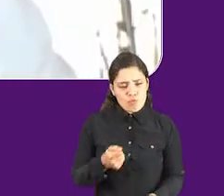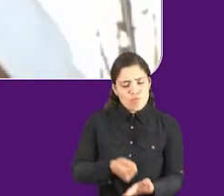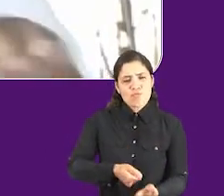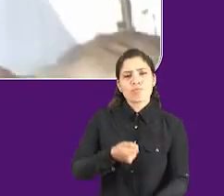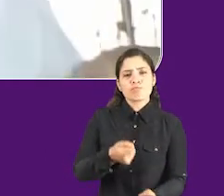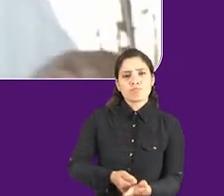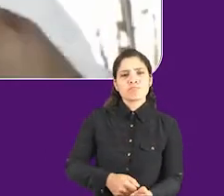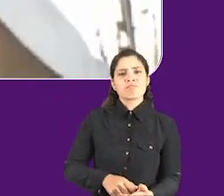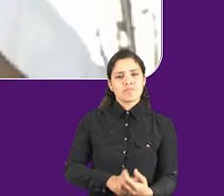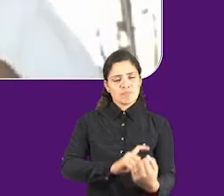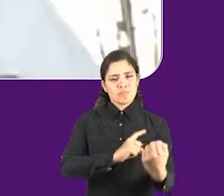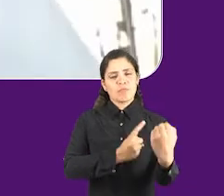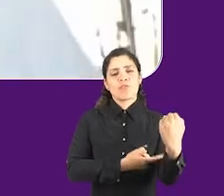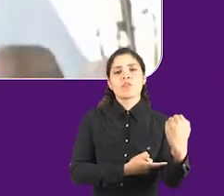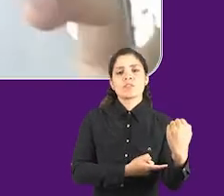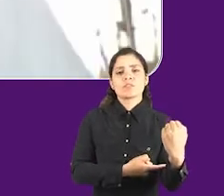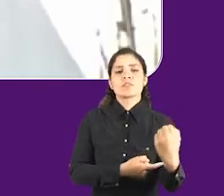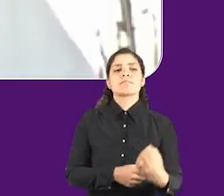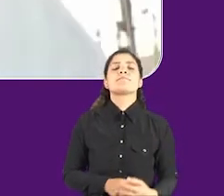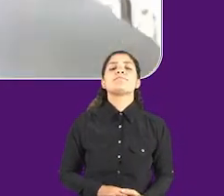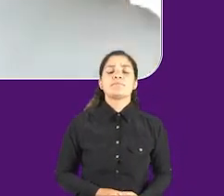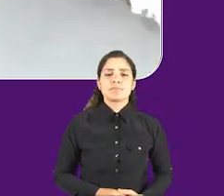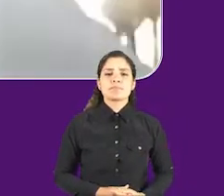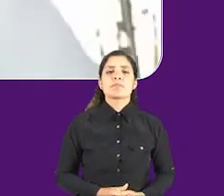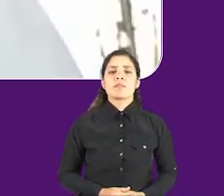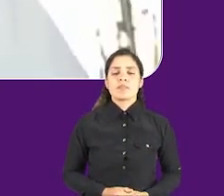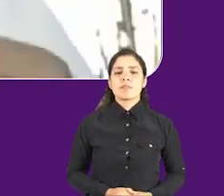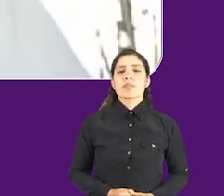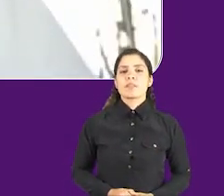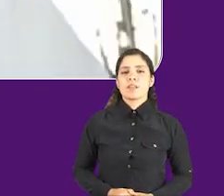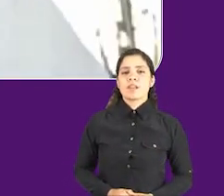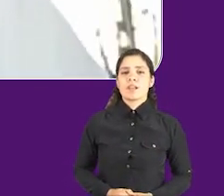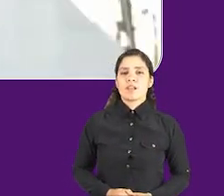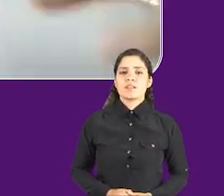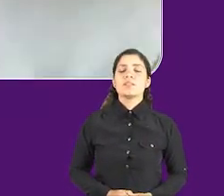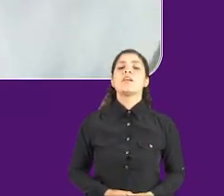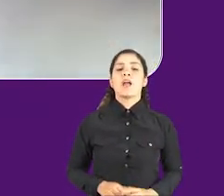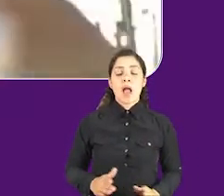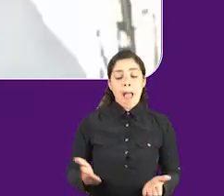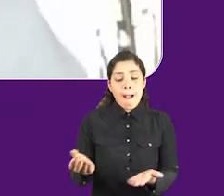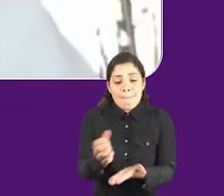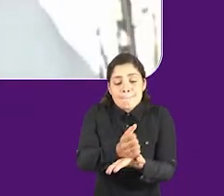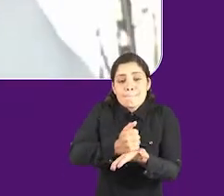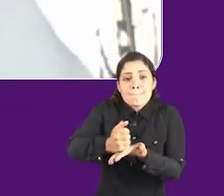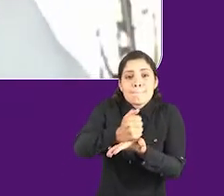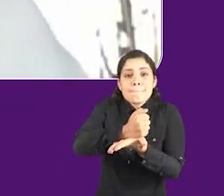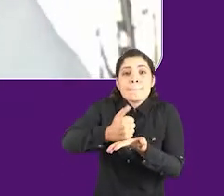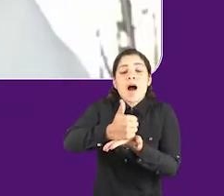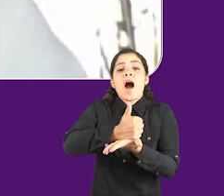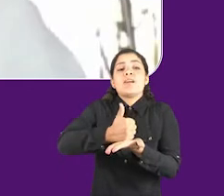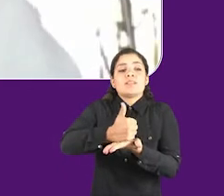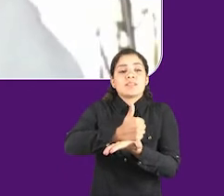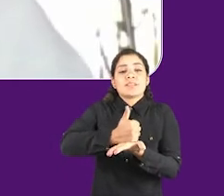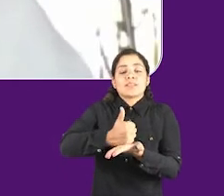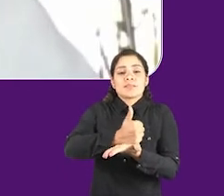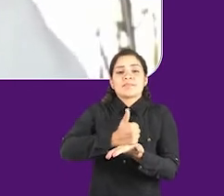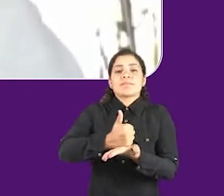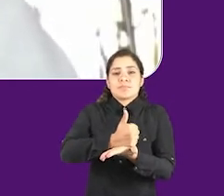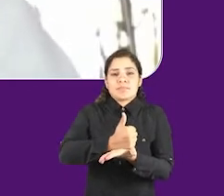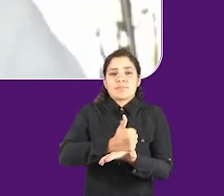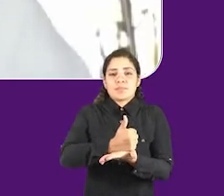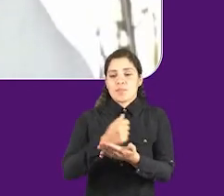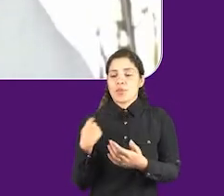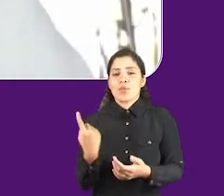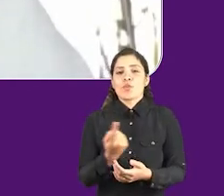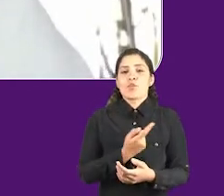é a paz e assim dá som do sussurro do nosso templo samgobam a partir do qual a gente